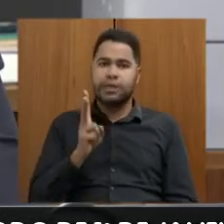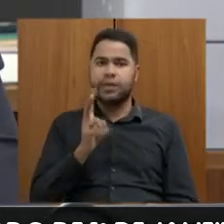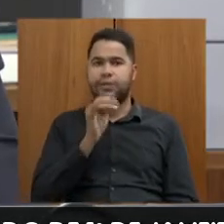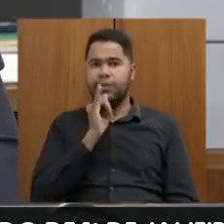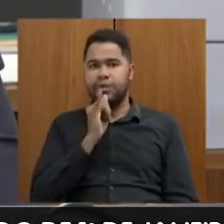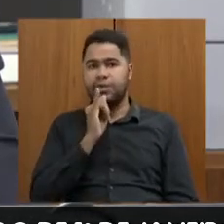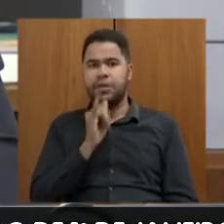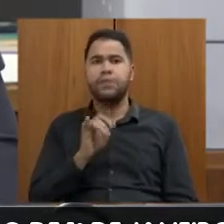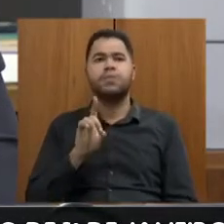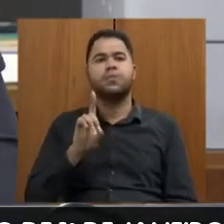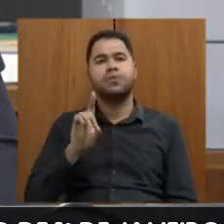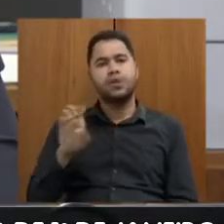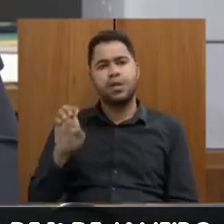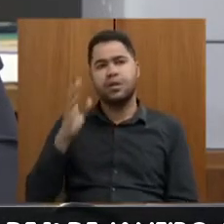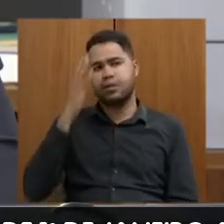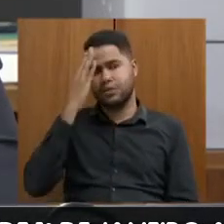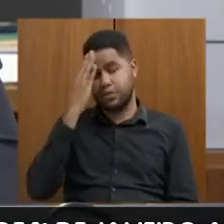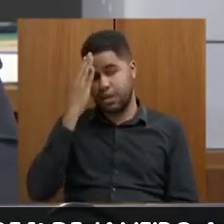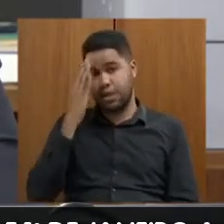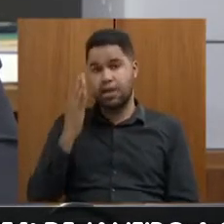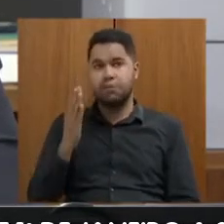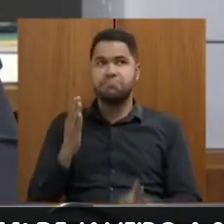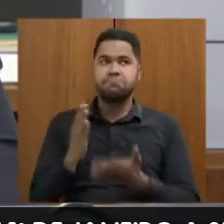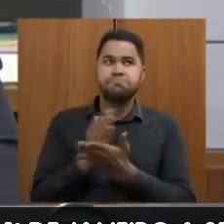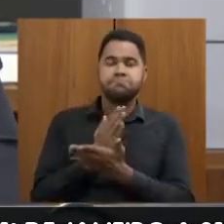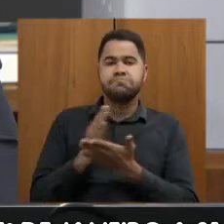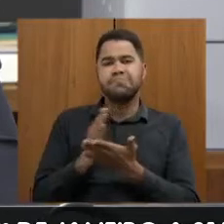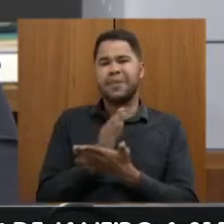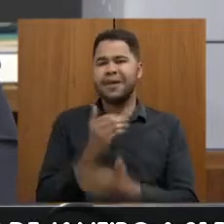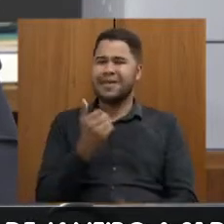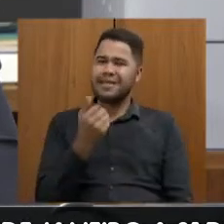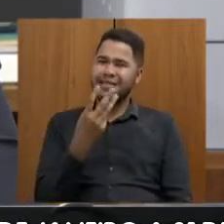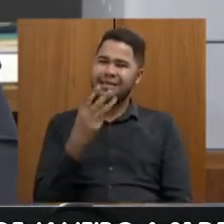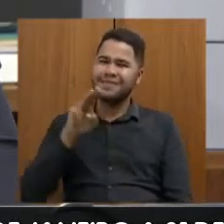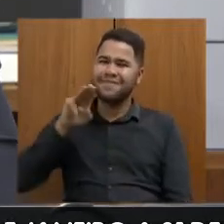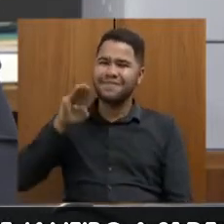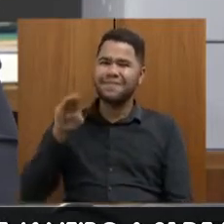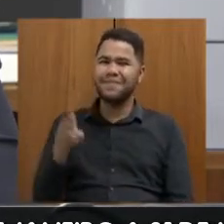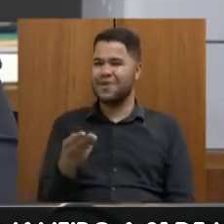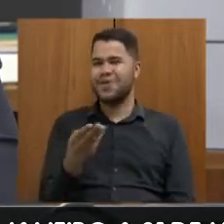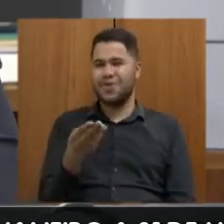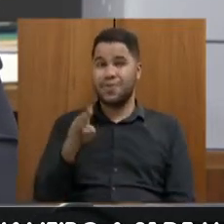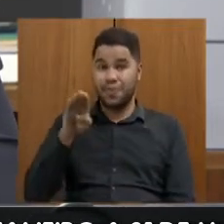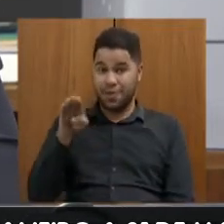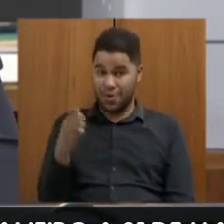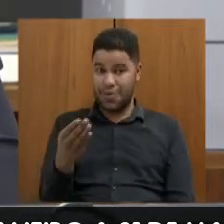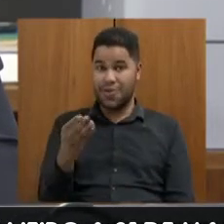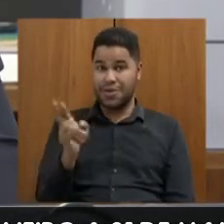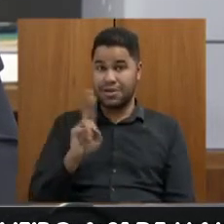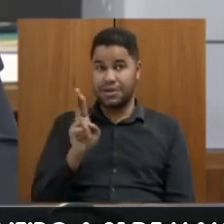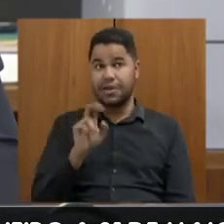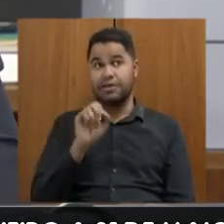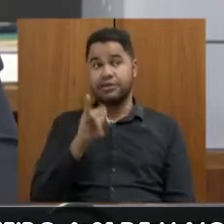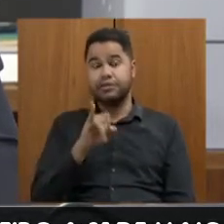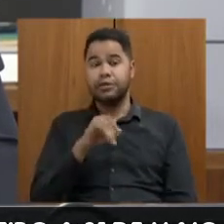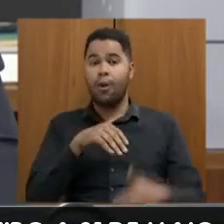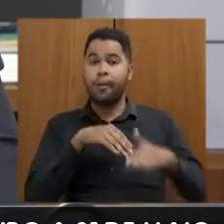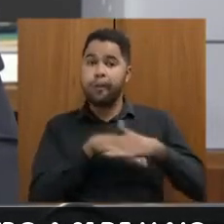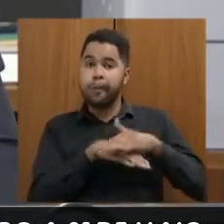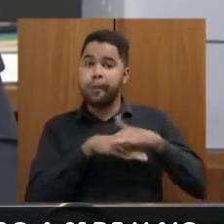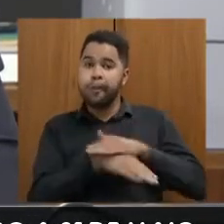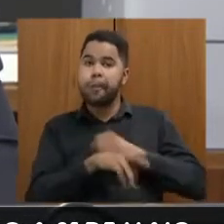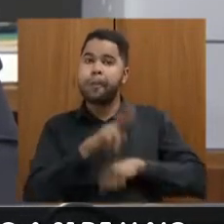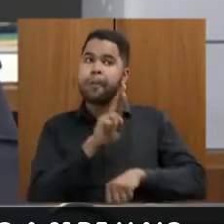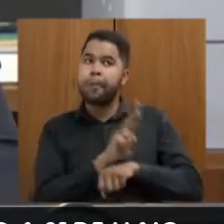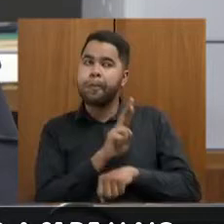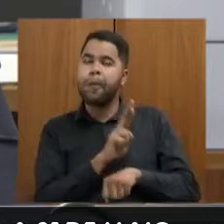Dr sei que acho que algo em torno de 13 bilhões de reais se fossem reservados